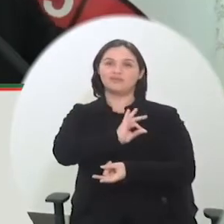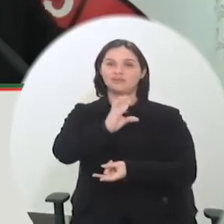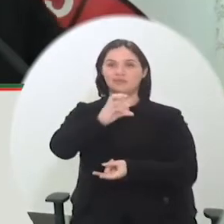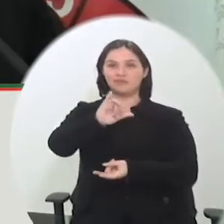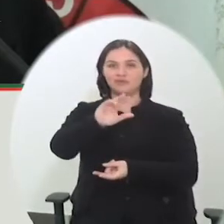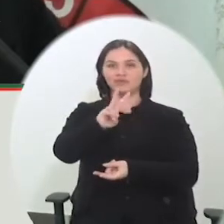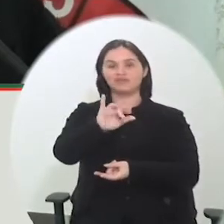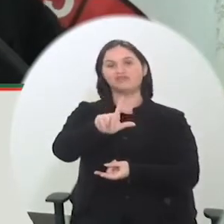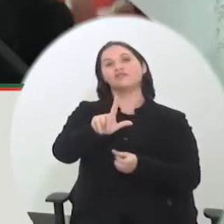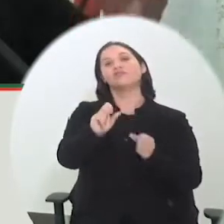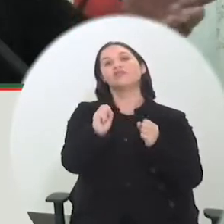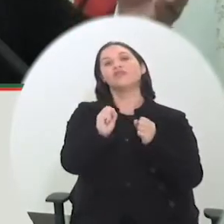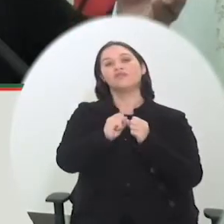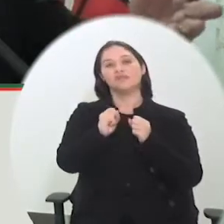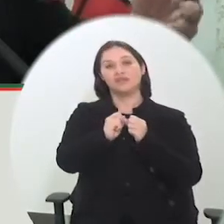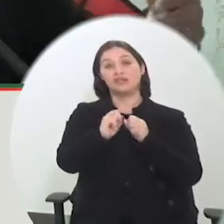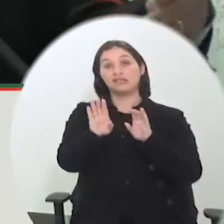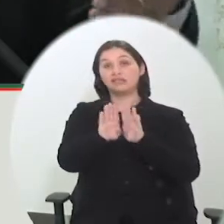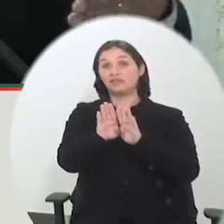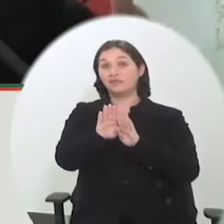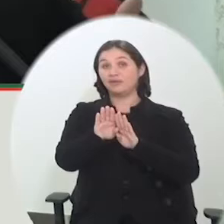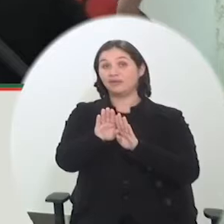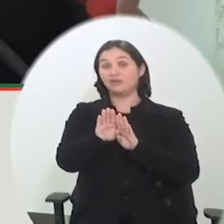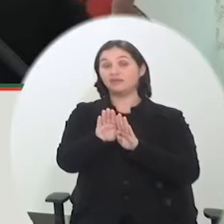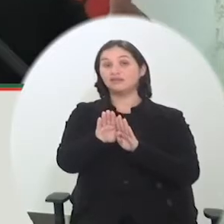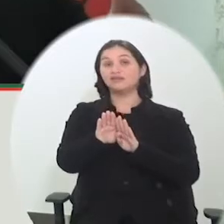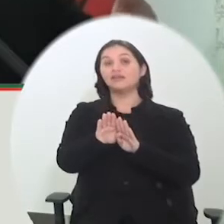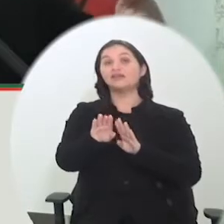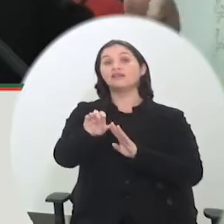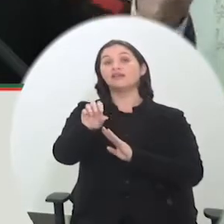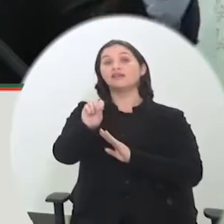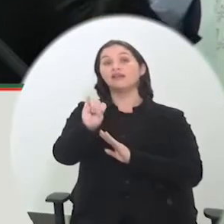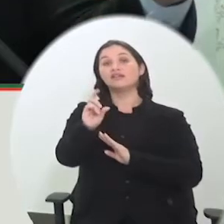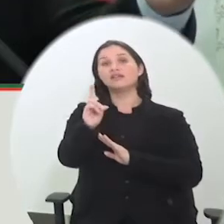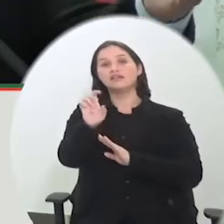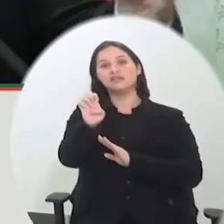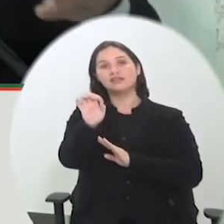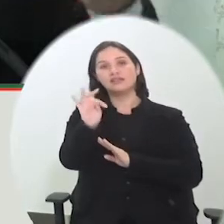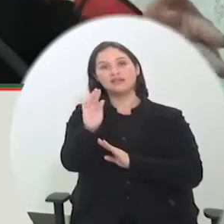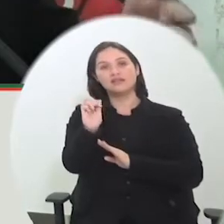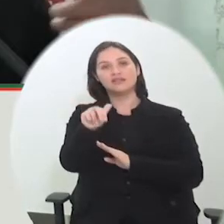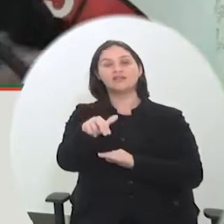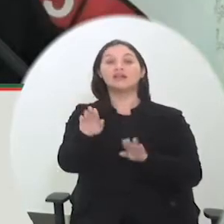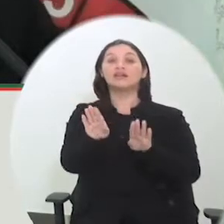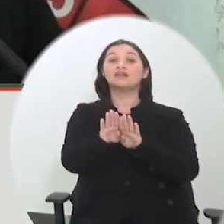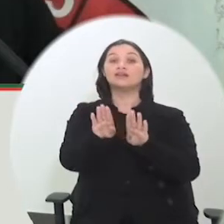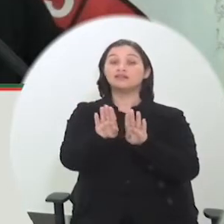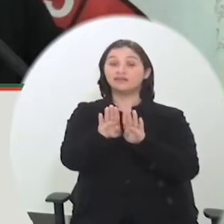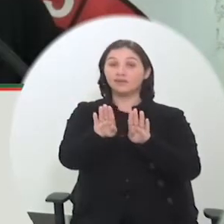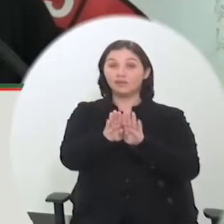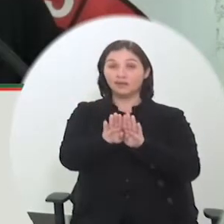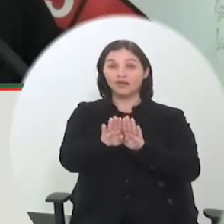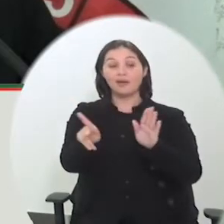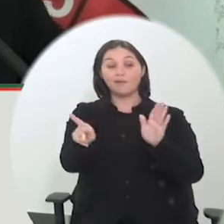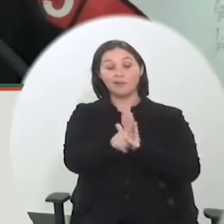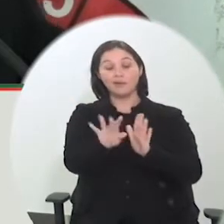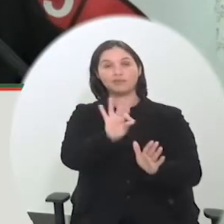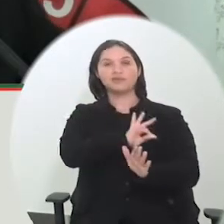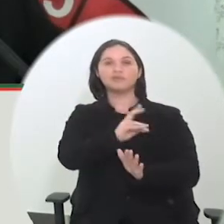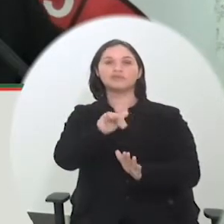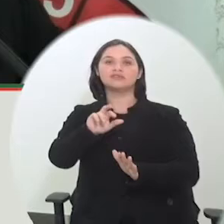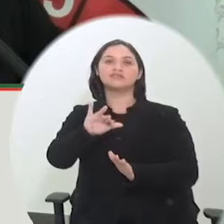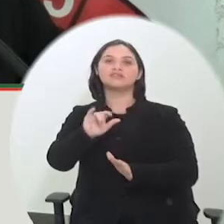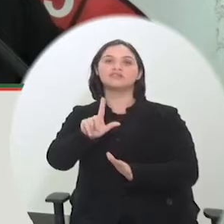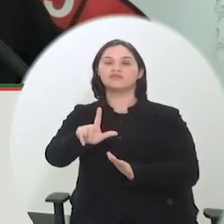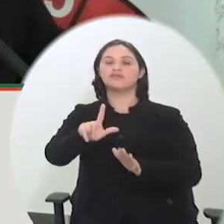Ciretran, né, que é o braço também, é comandado pela Polícia Civil, mas que atende muita gente aqui. E parabéns